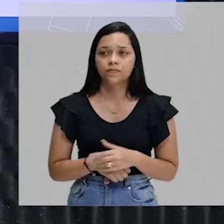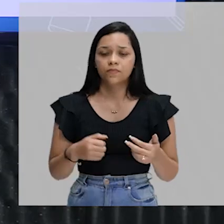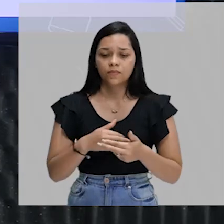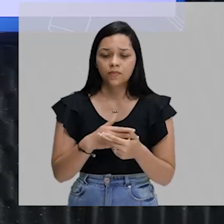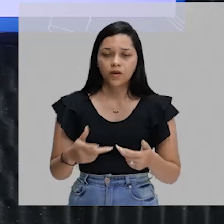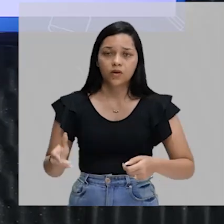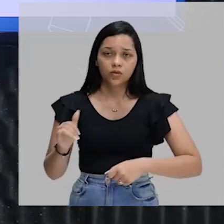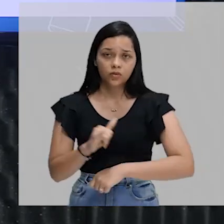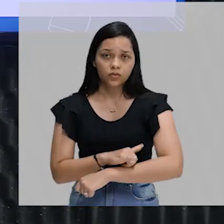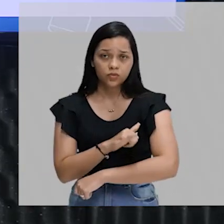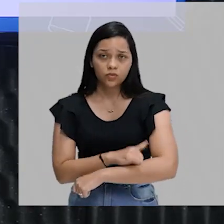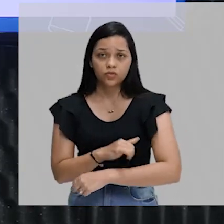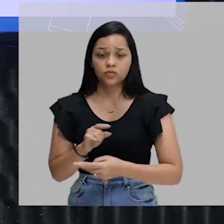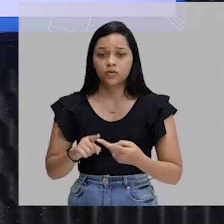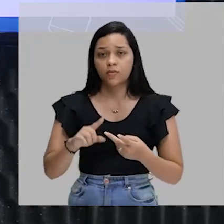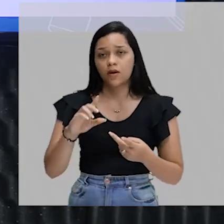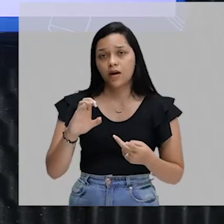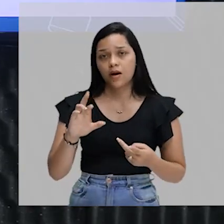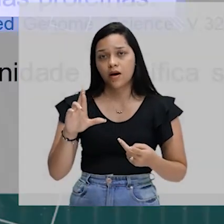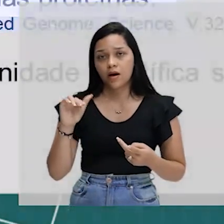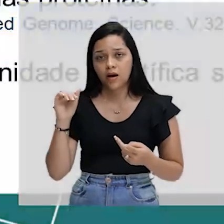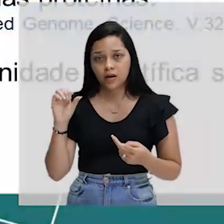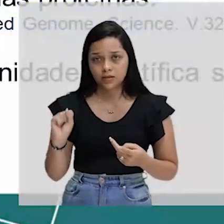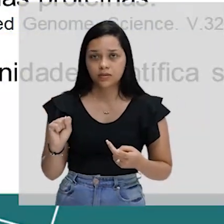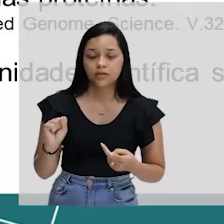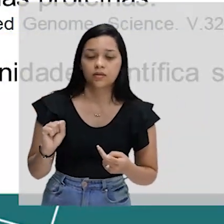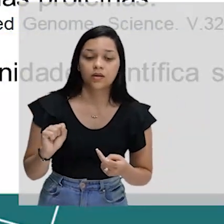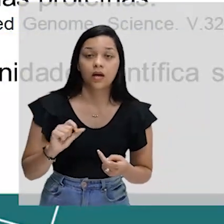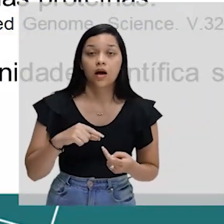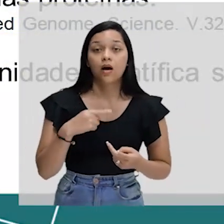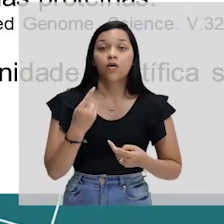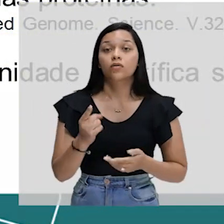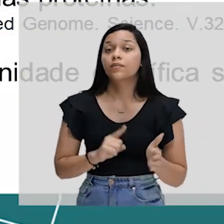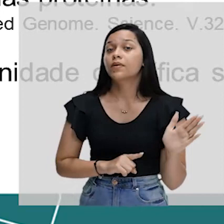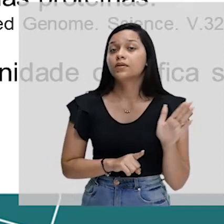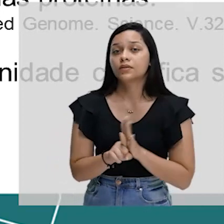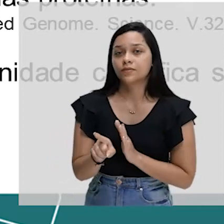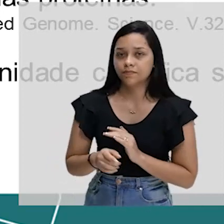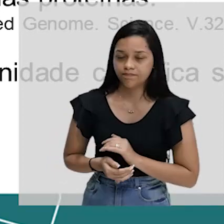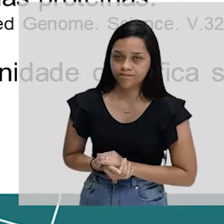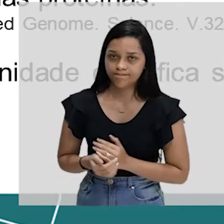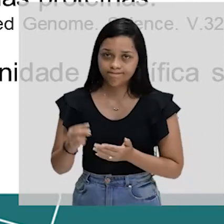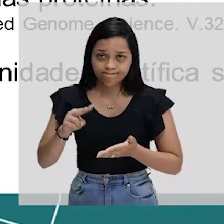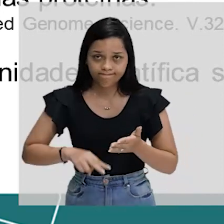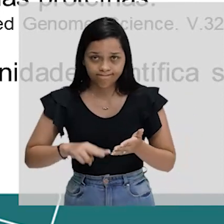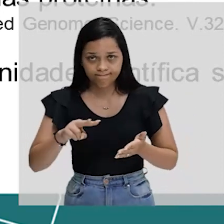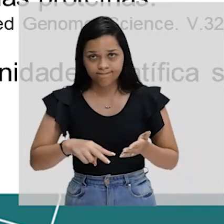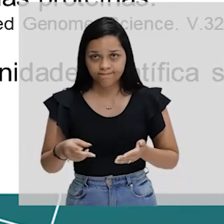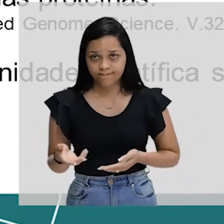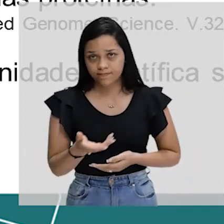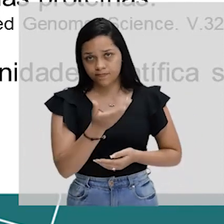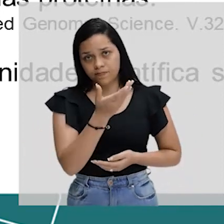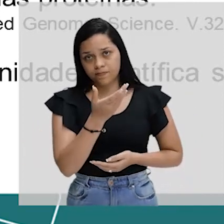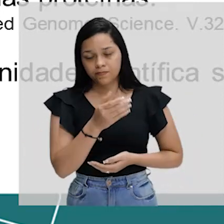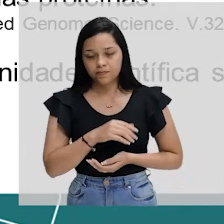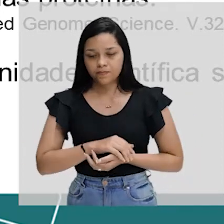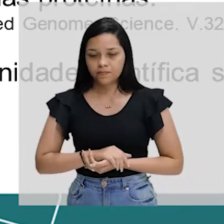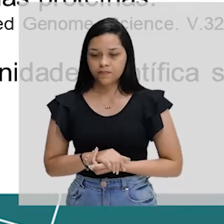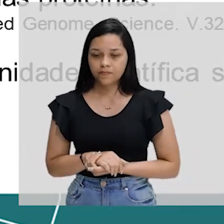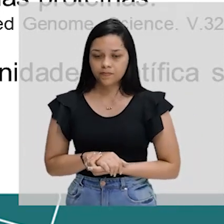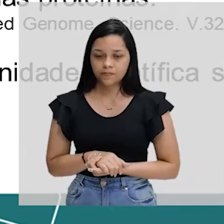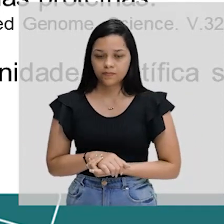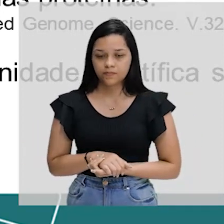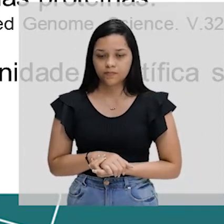óleos, as ceras e as gorduras. Próxima questão, vamos lá. Um instituto de pesquisa